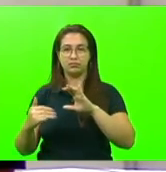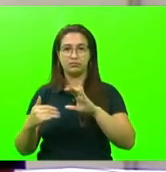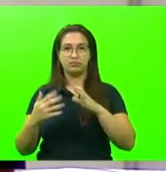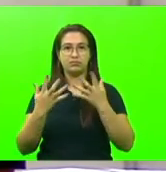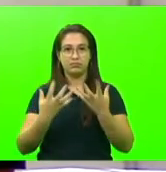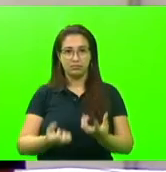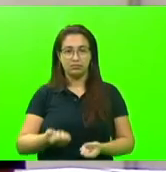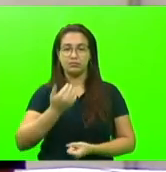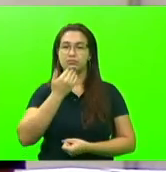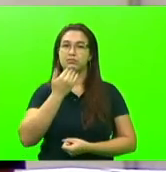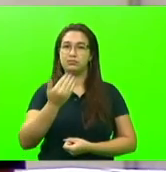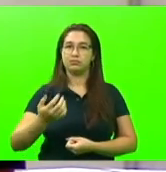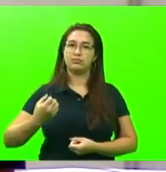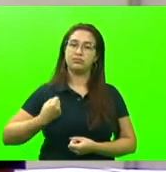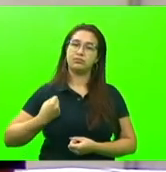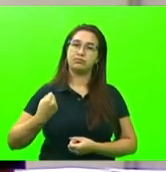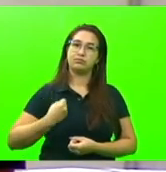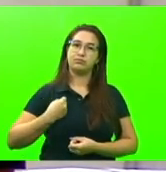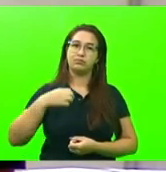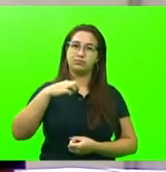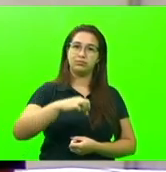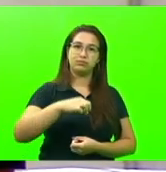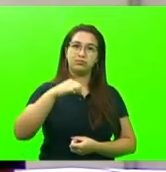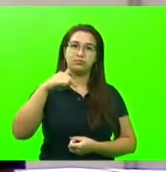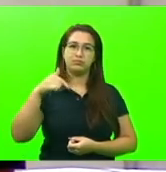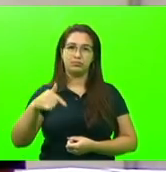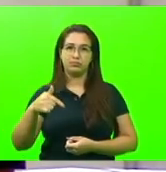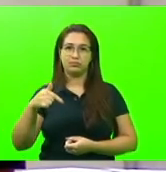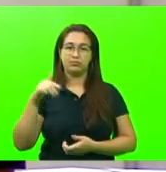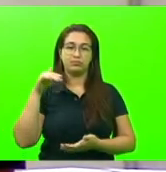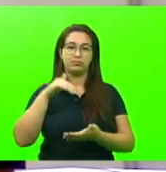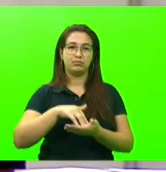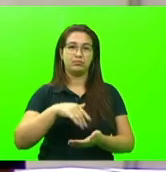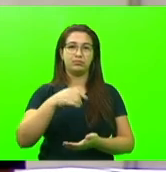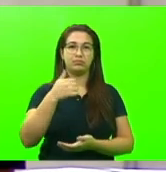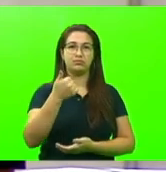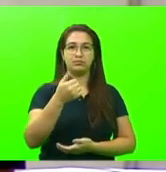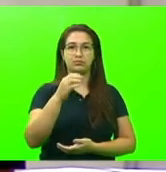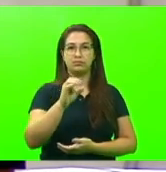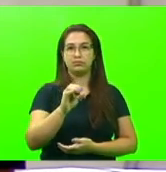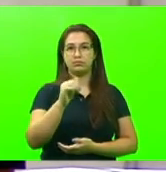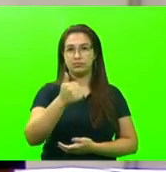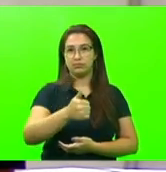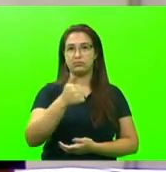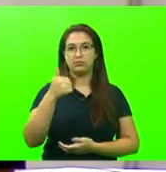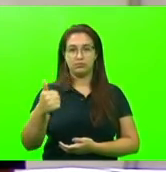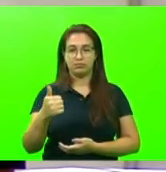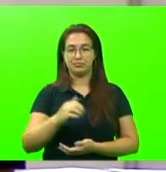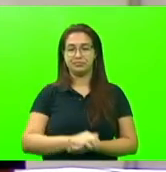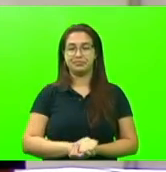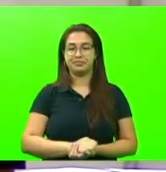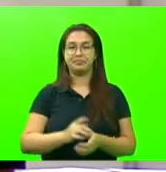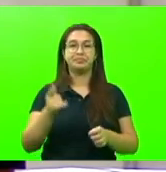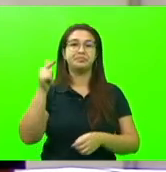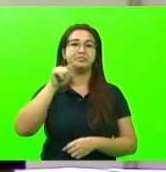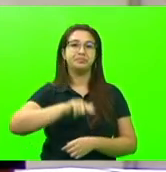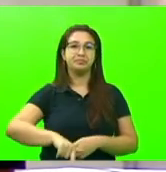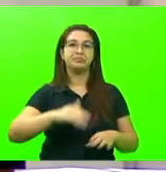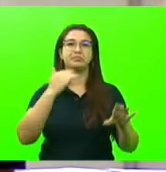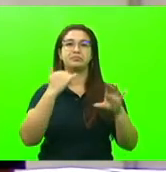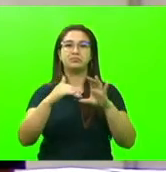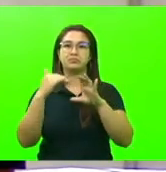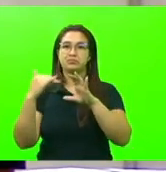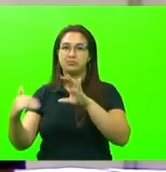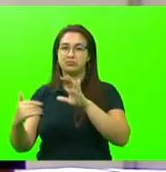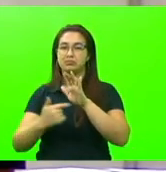requerimentos, requerimentos 97 a 111. Esta presidência comunica que encaminhará